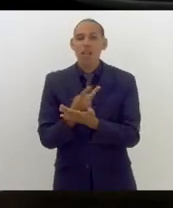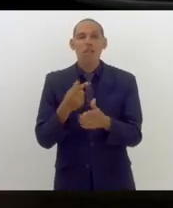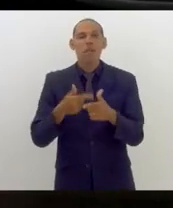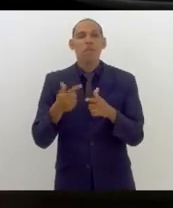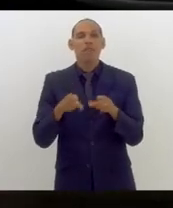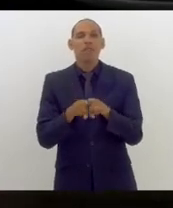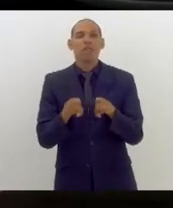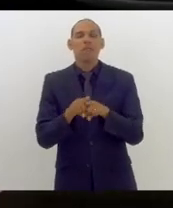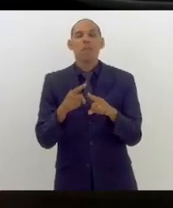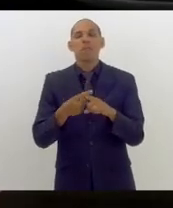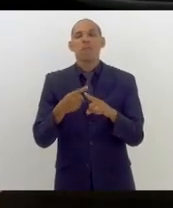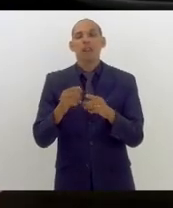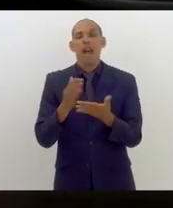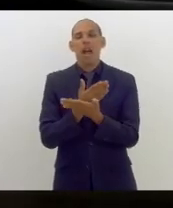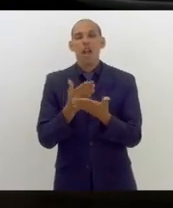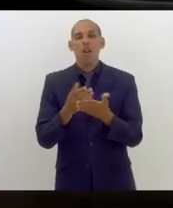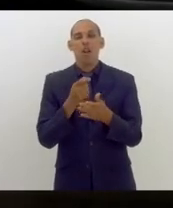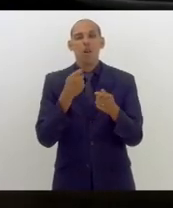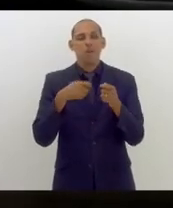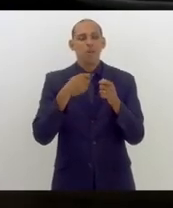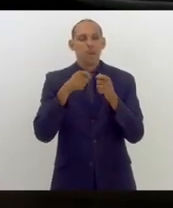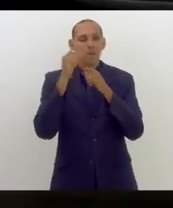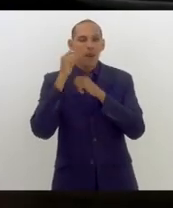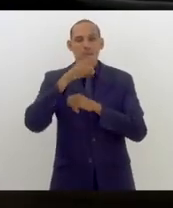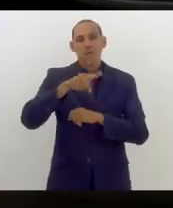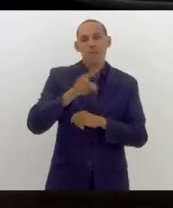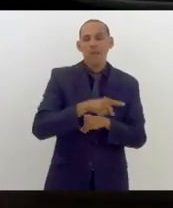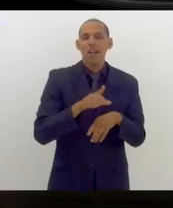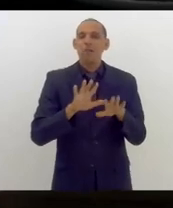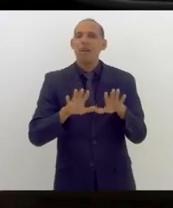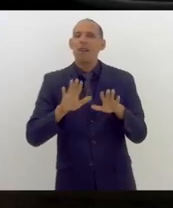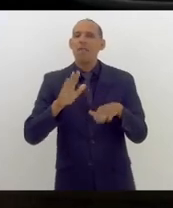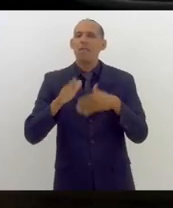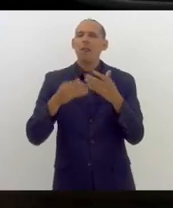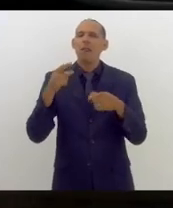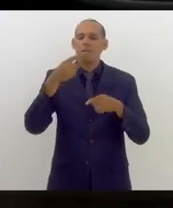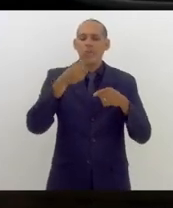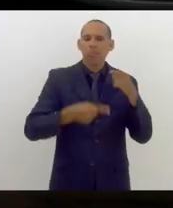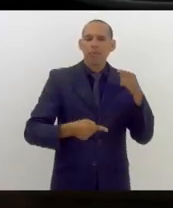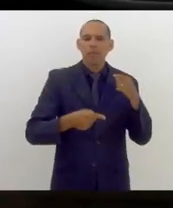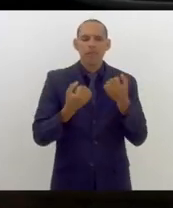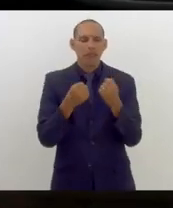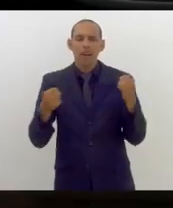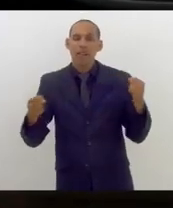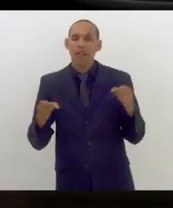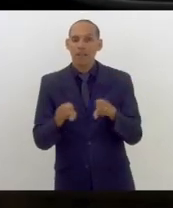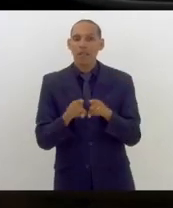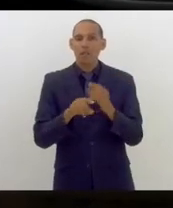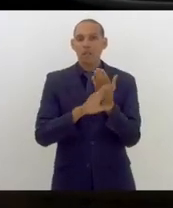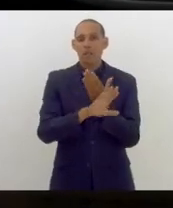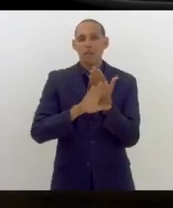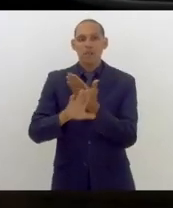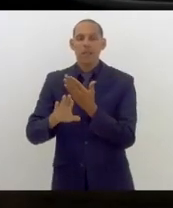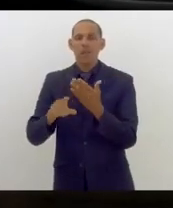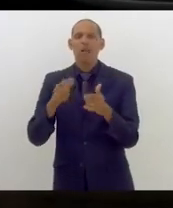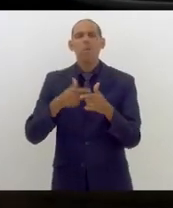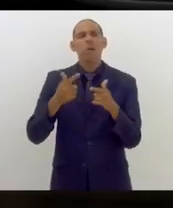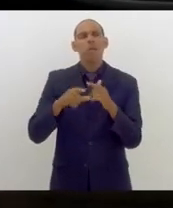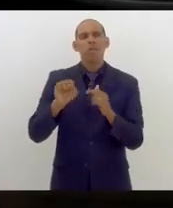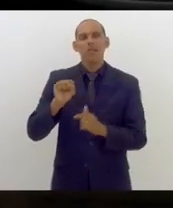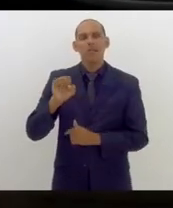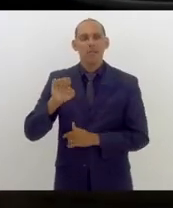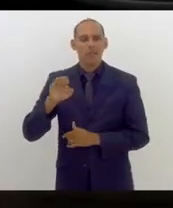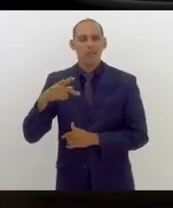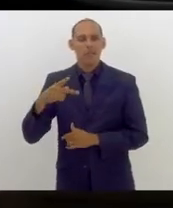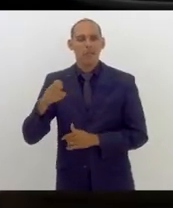adorando alguns pescadores de um lado mas só que vai ter uma proibição grande na exclusão e o grande problema da da de Sepetiba para mim